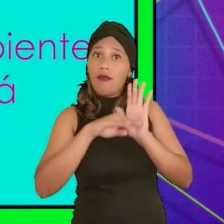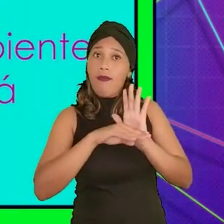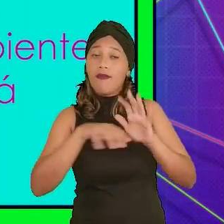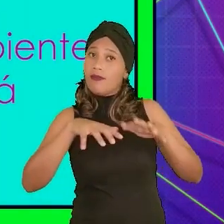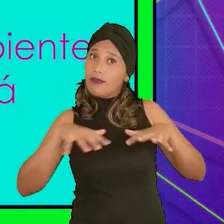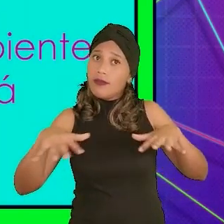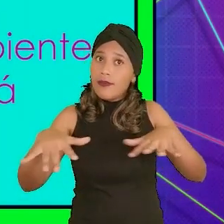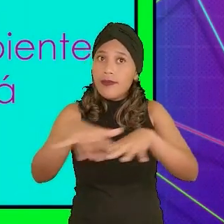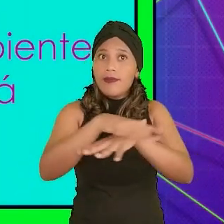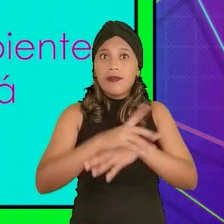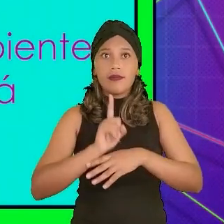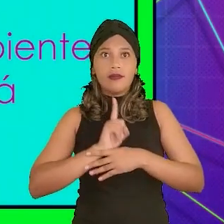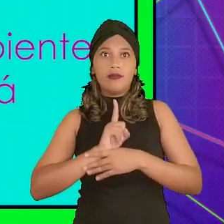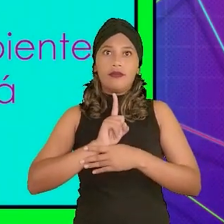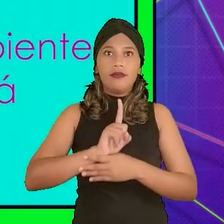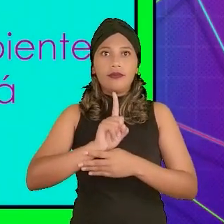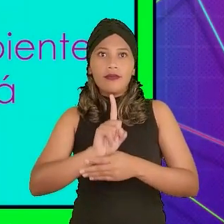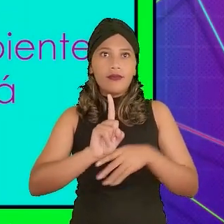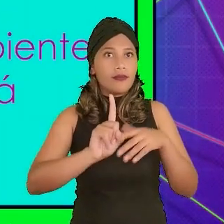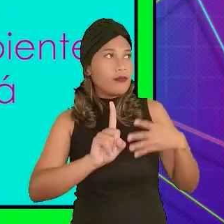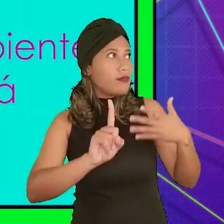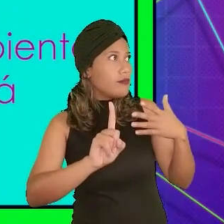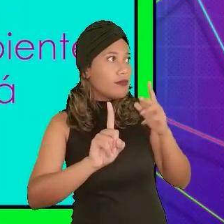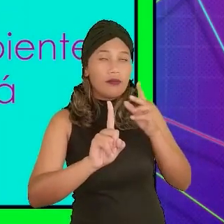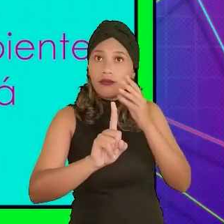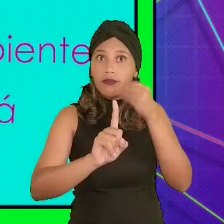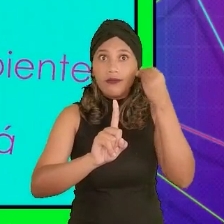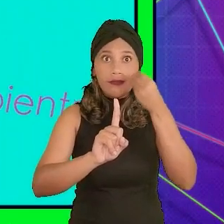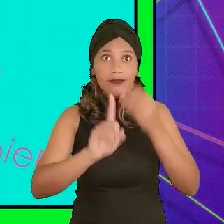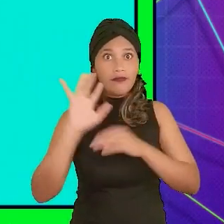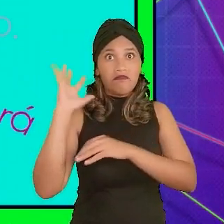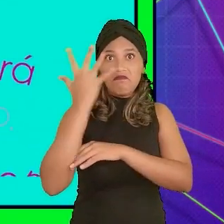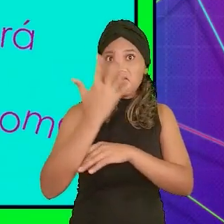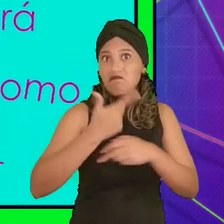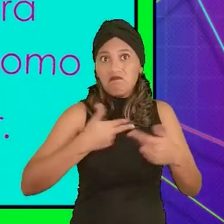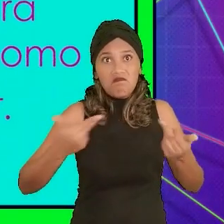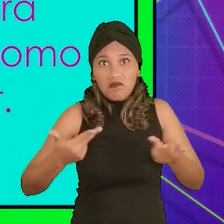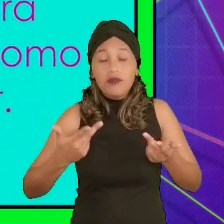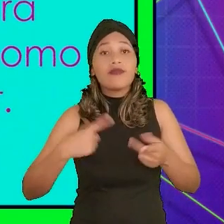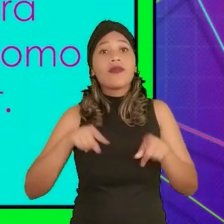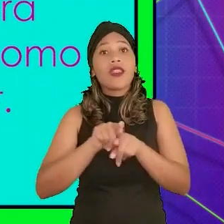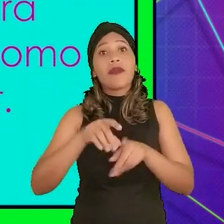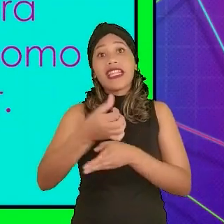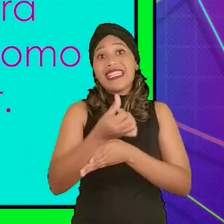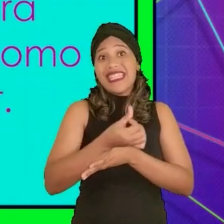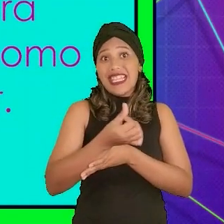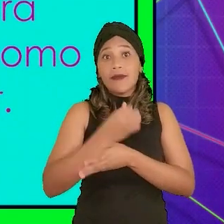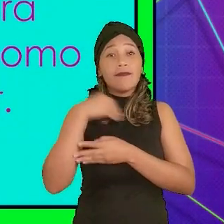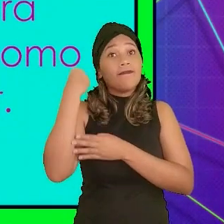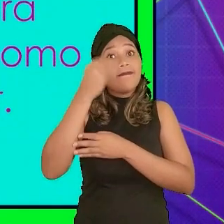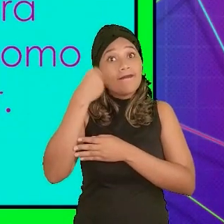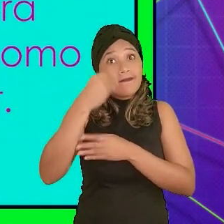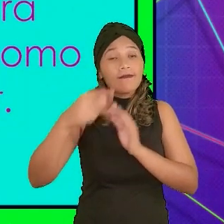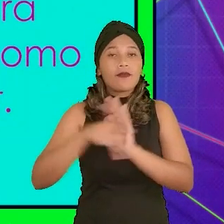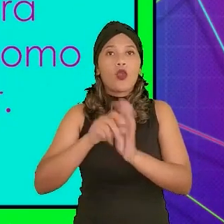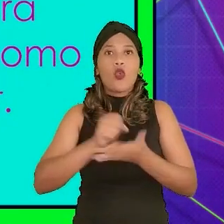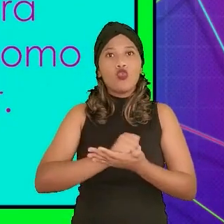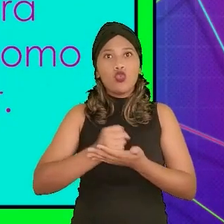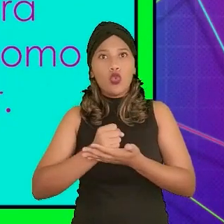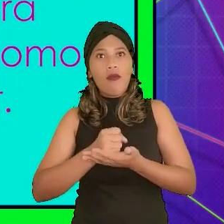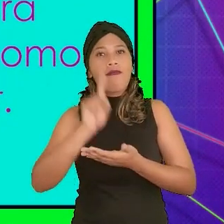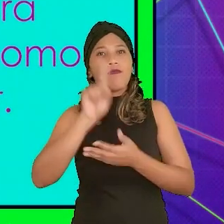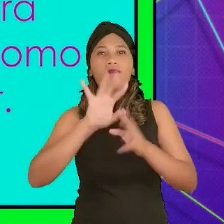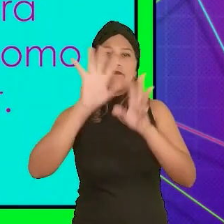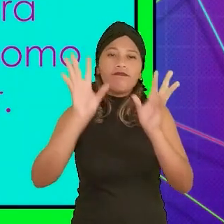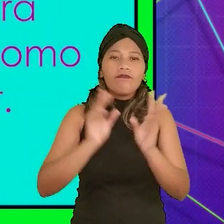de ambientes com que o jogador verá em cada um deles. Na página 6, há informações sobre a experiência do jogo. É